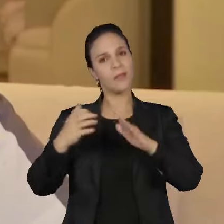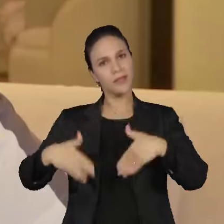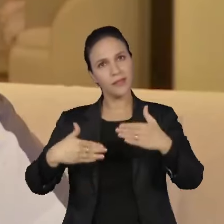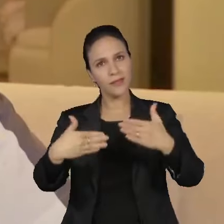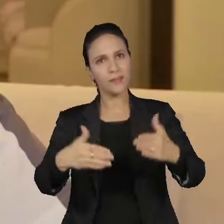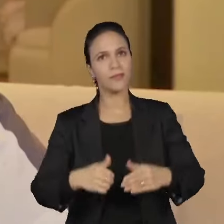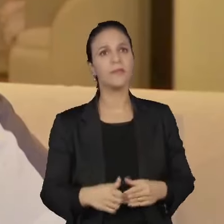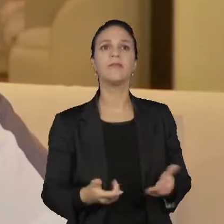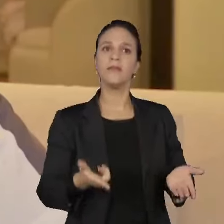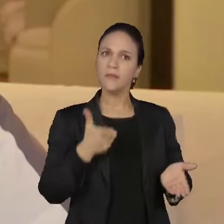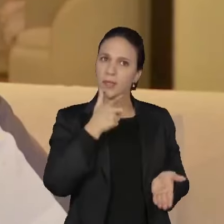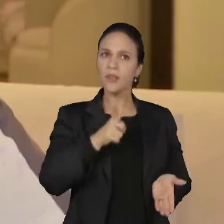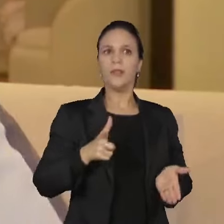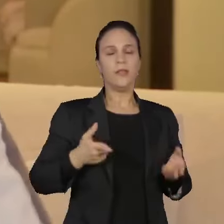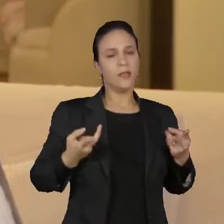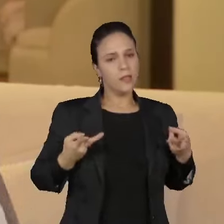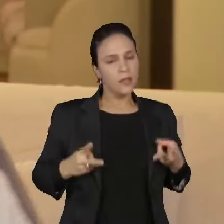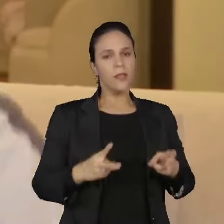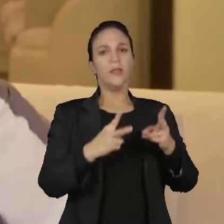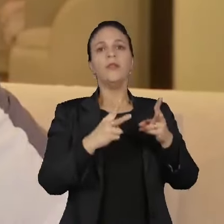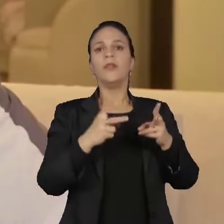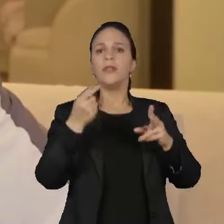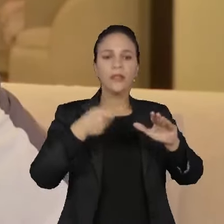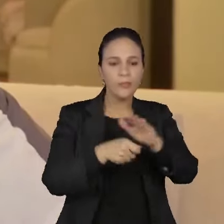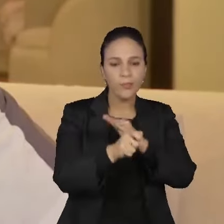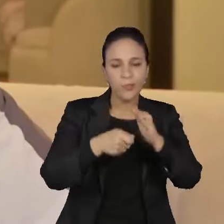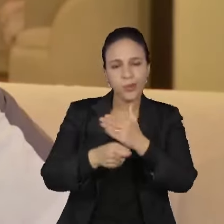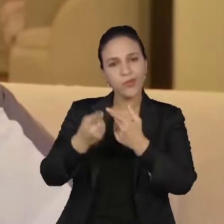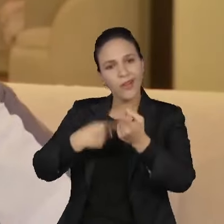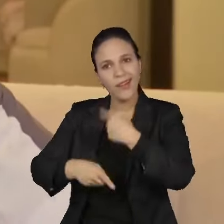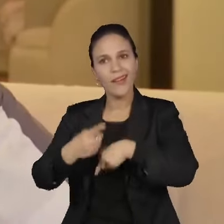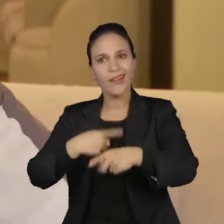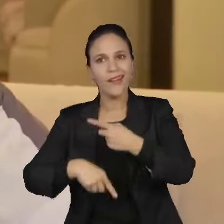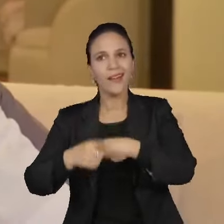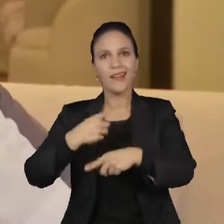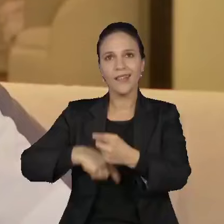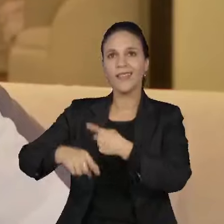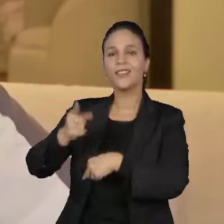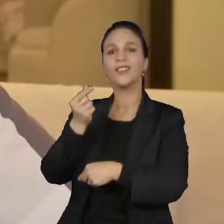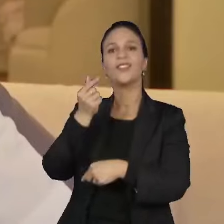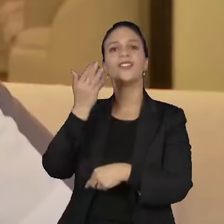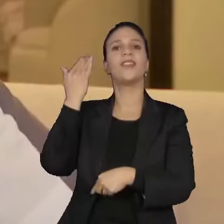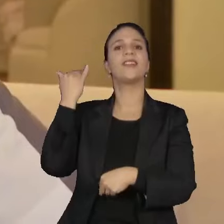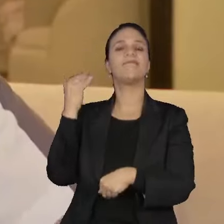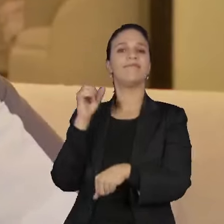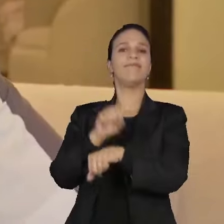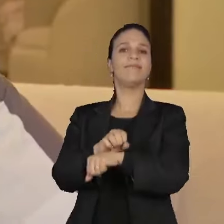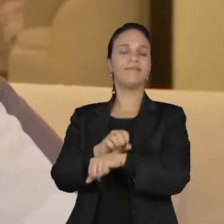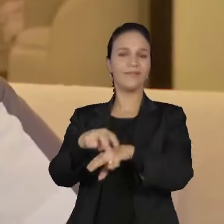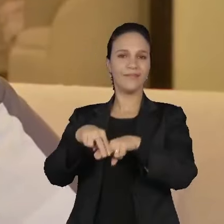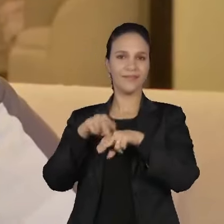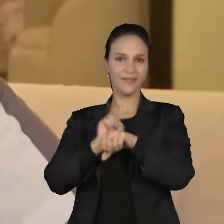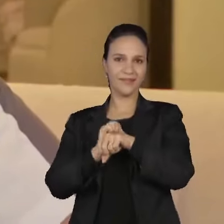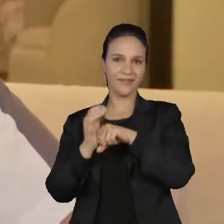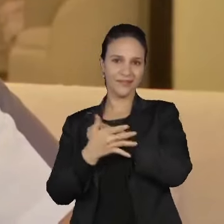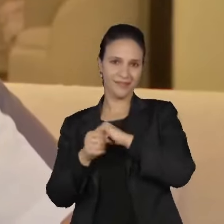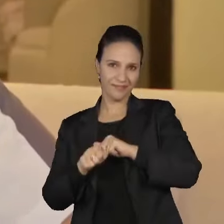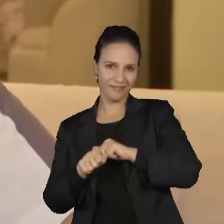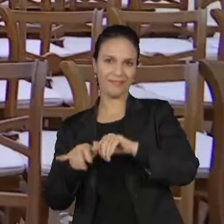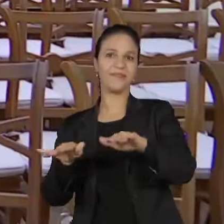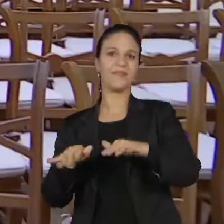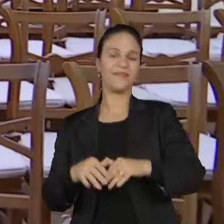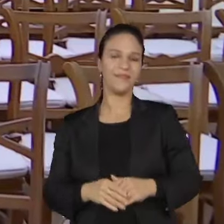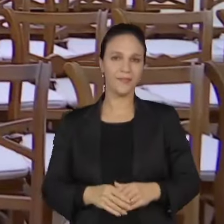um fôlego para você reinvestir mesmo no seu negócio e retomar aquele dinheiro com um prazo um pouco